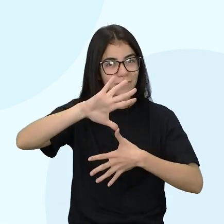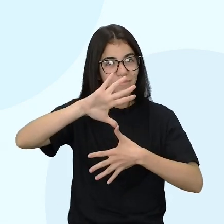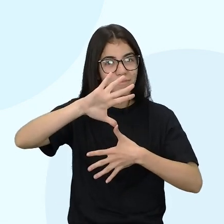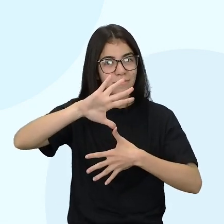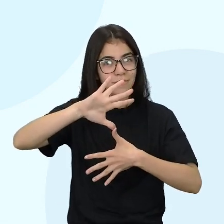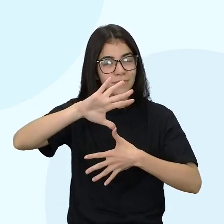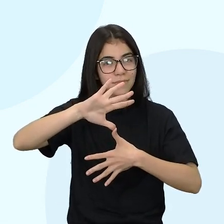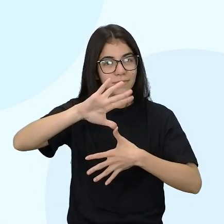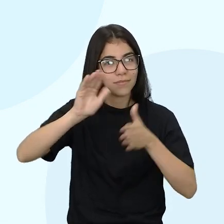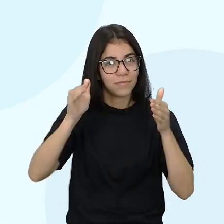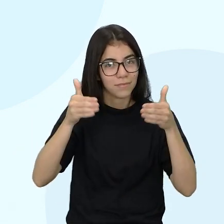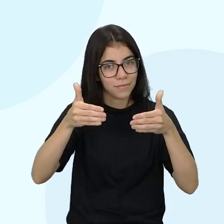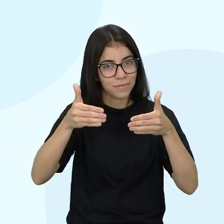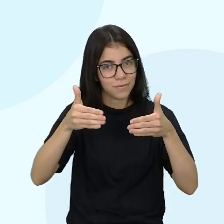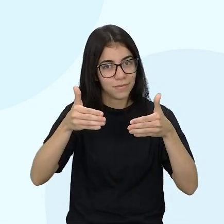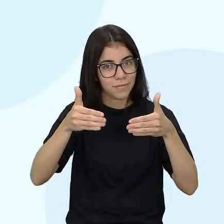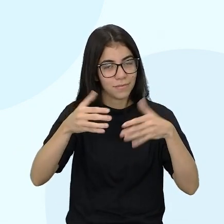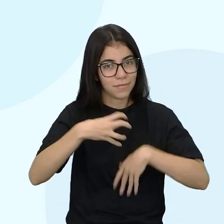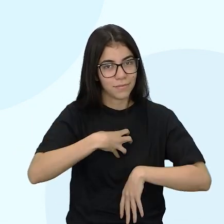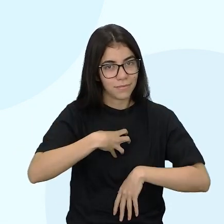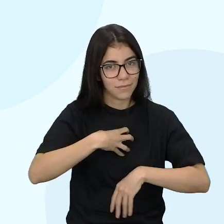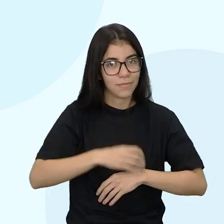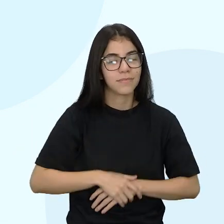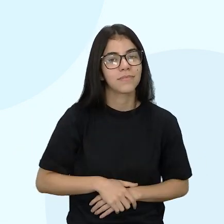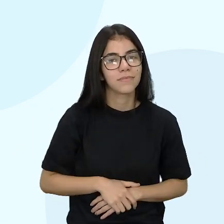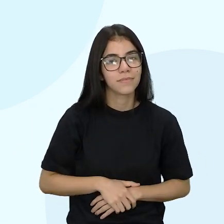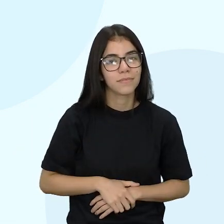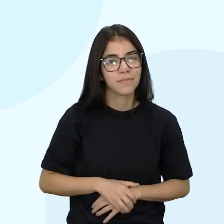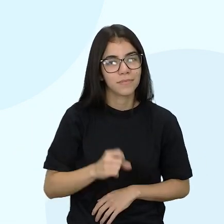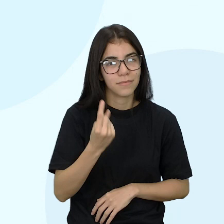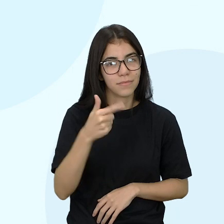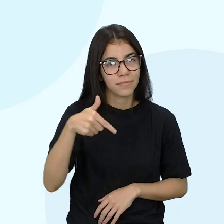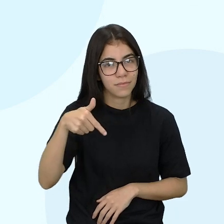a concentração da Bahia? Ah,